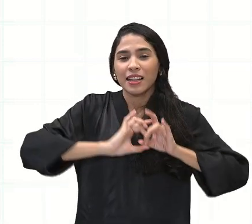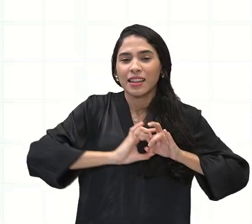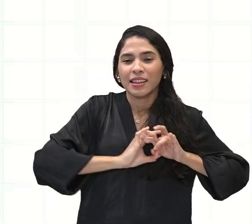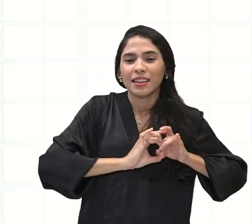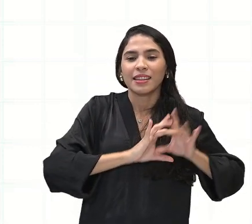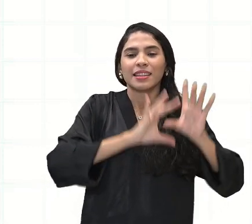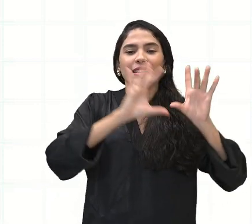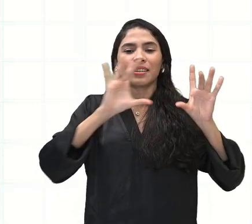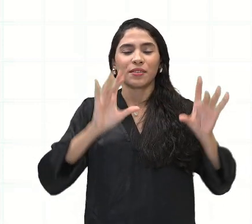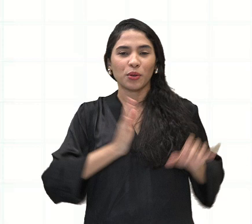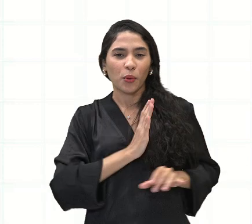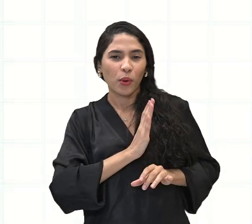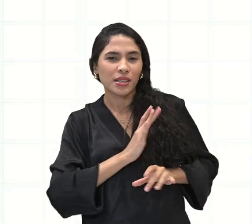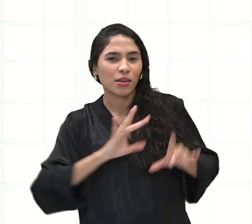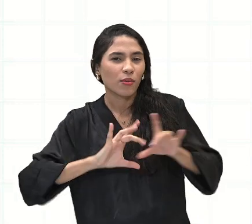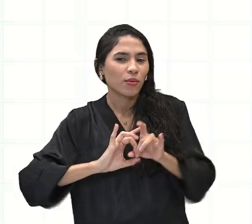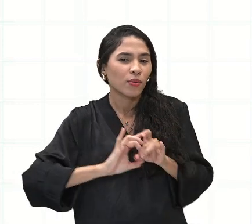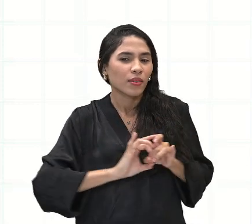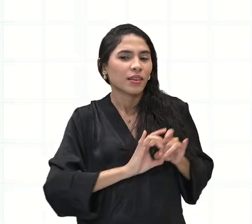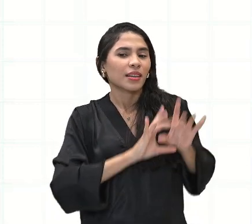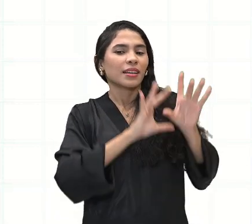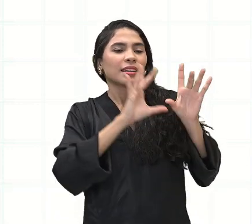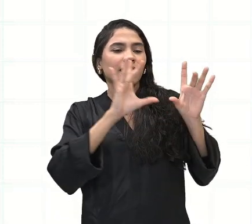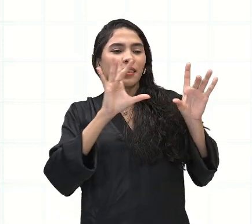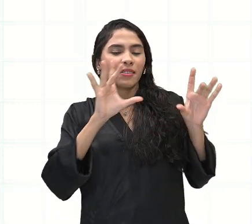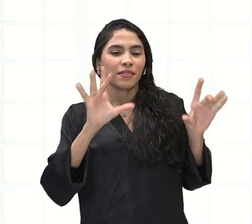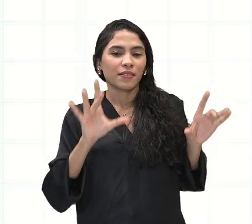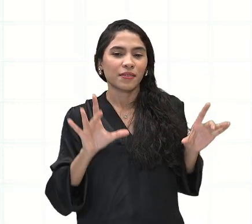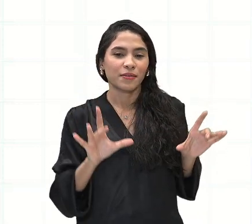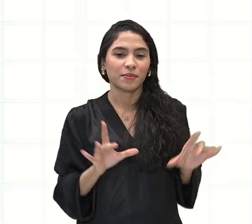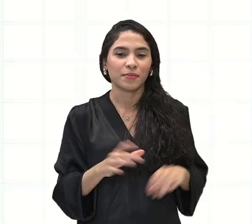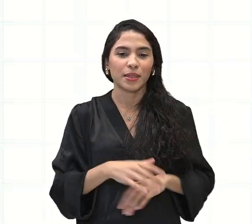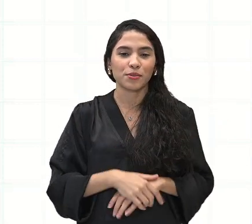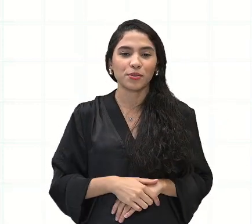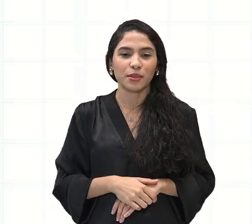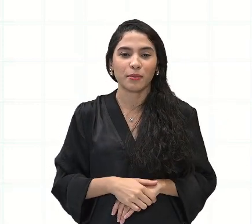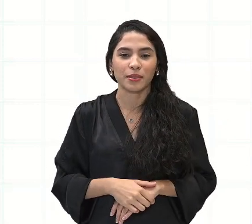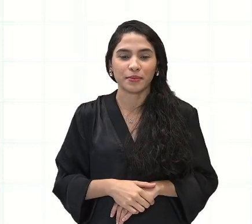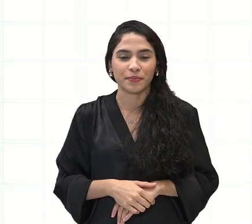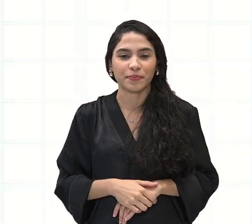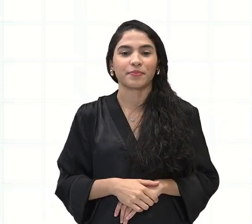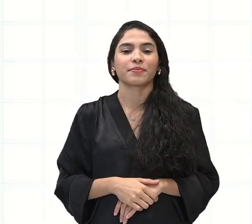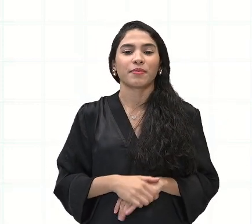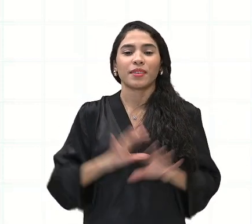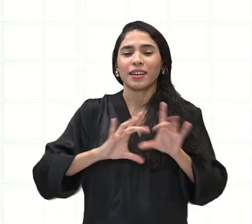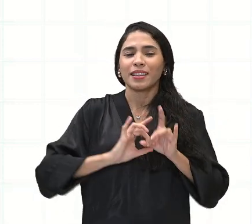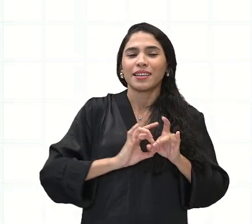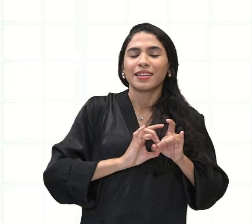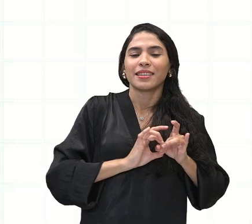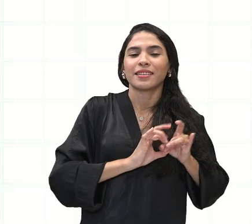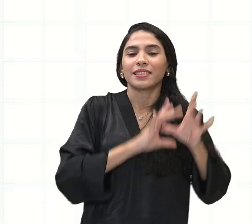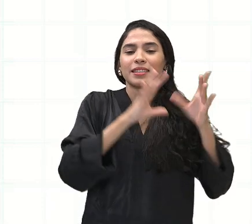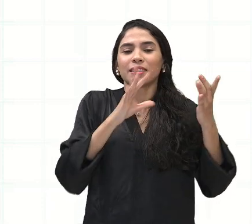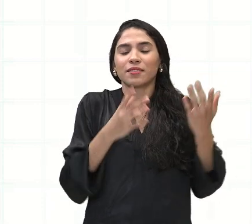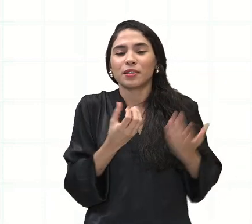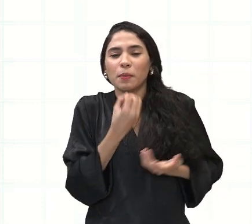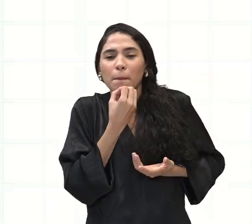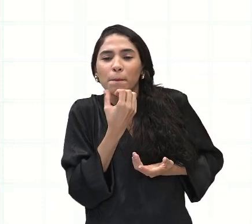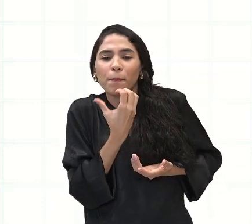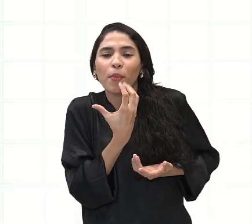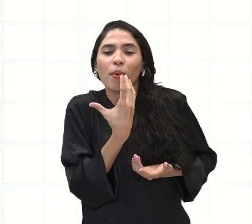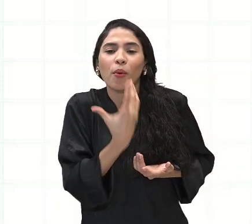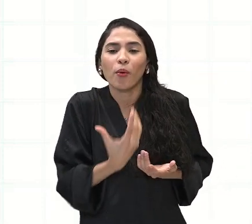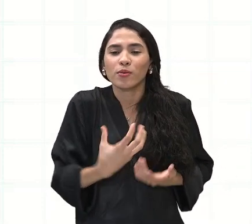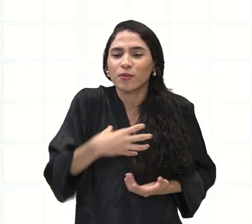um coração que era de asas, que era como asas, porque ele voava, ele era como música, ele